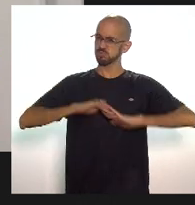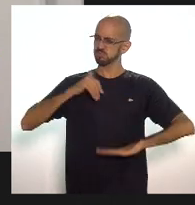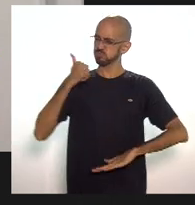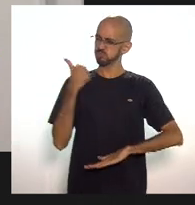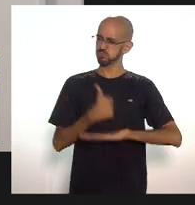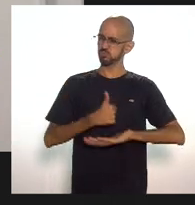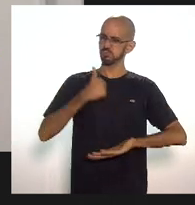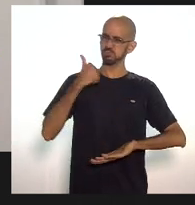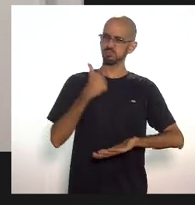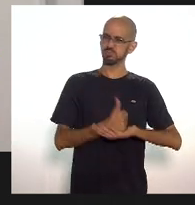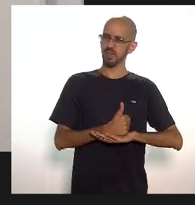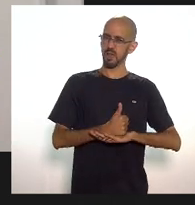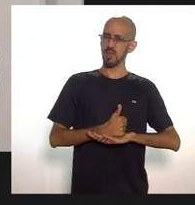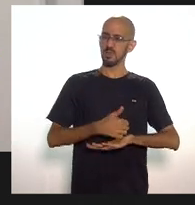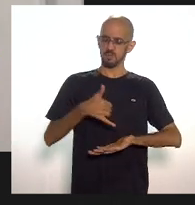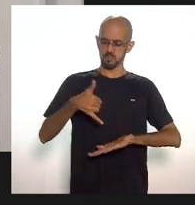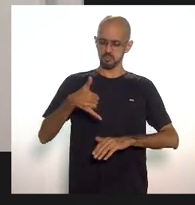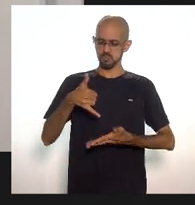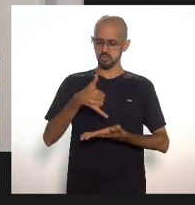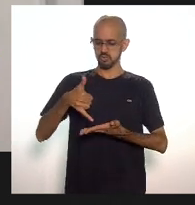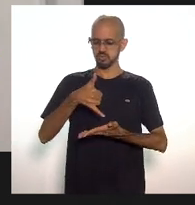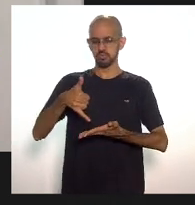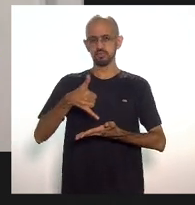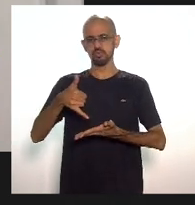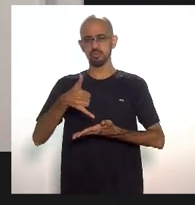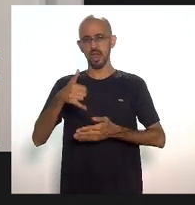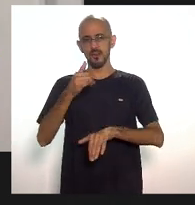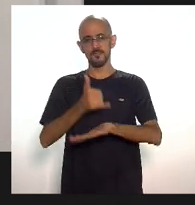na metalúrgicos e